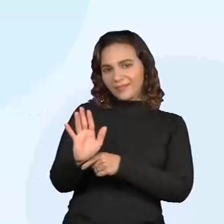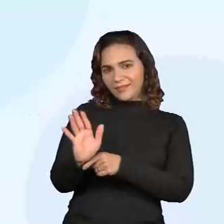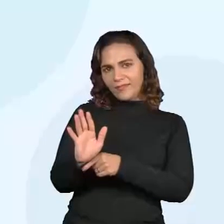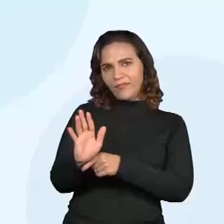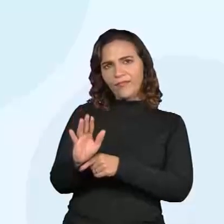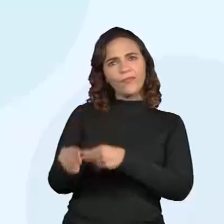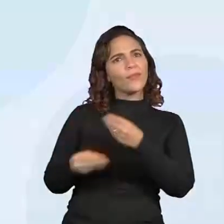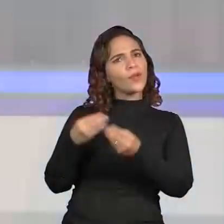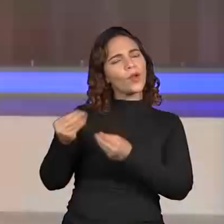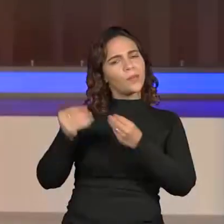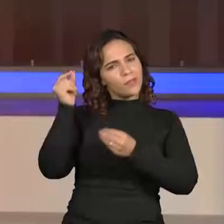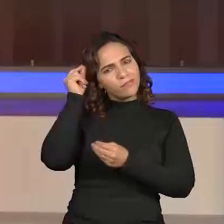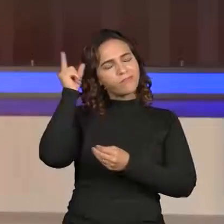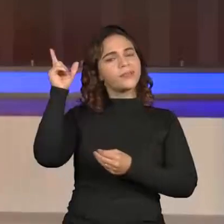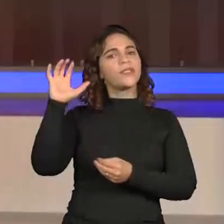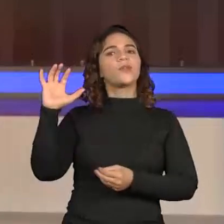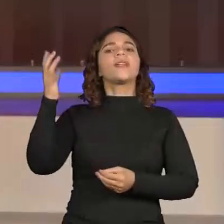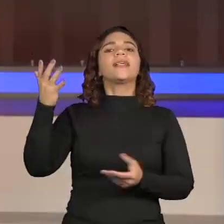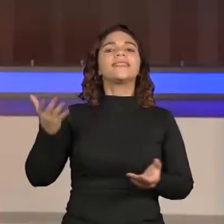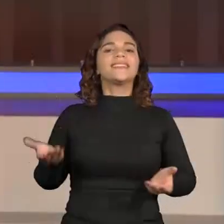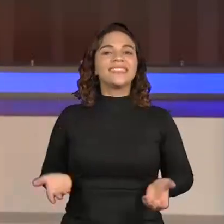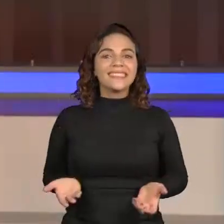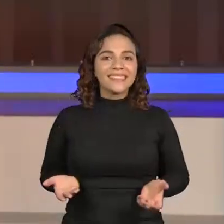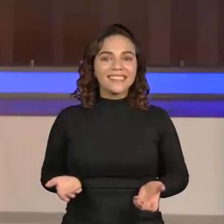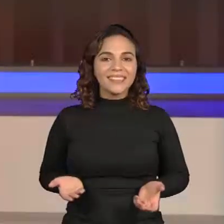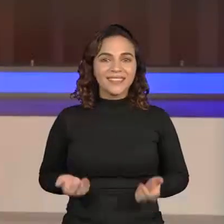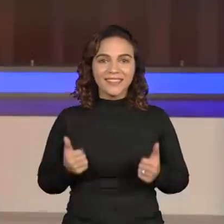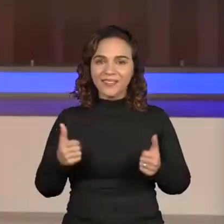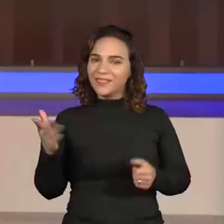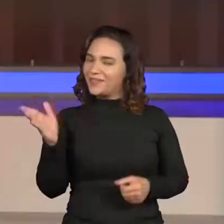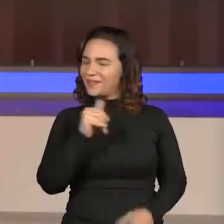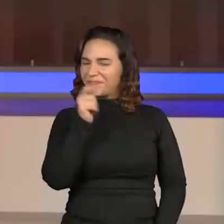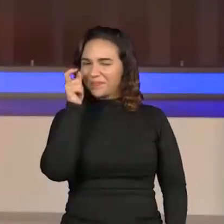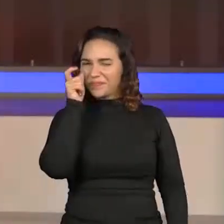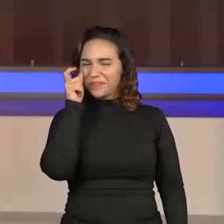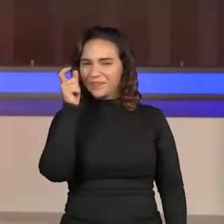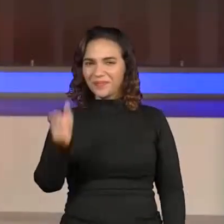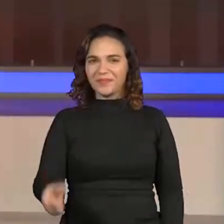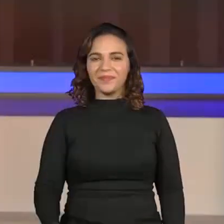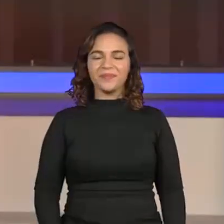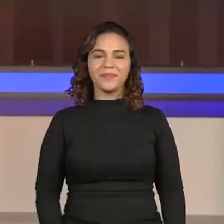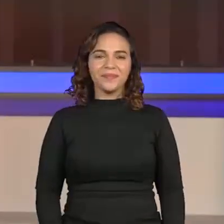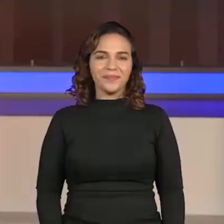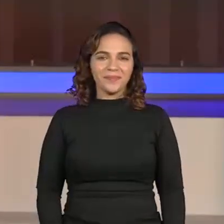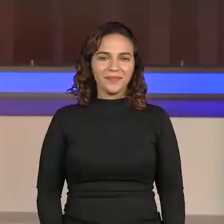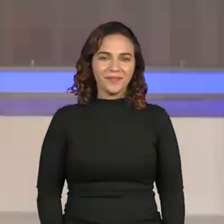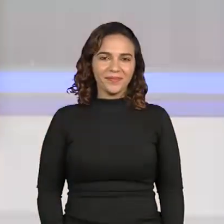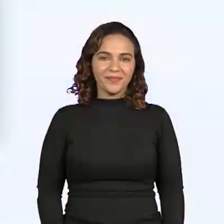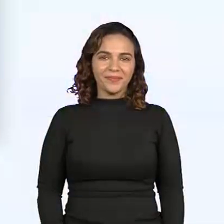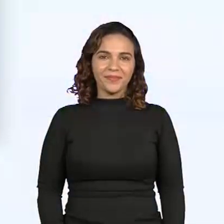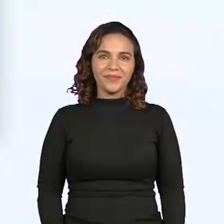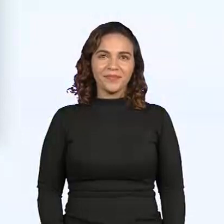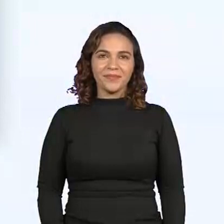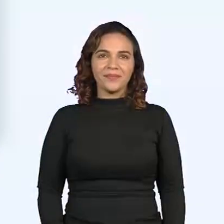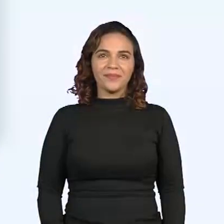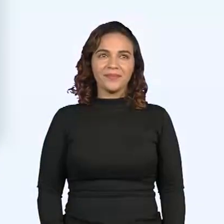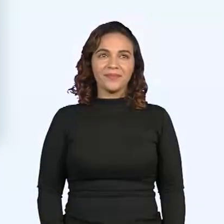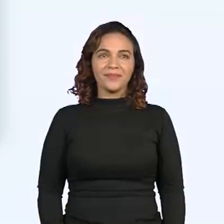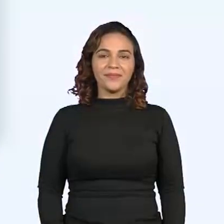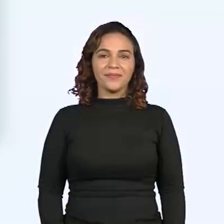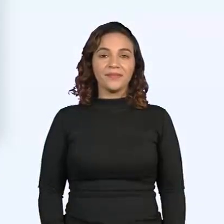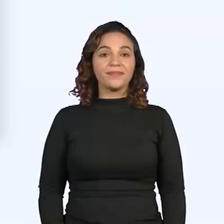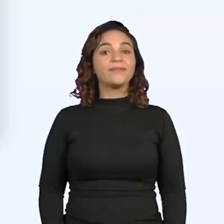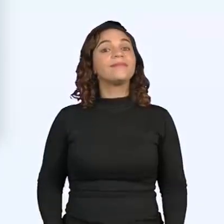essa cultura acontece. Tá certo? Bora lá pro videozinho, por favor. Em